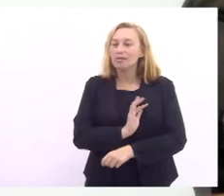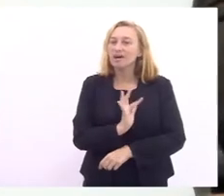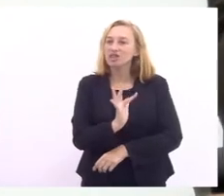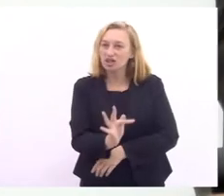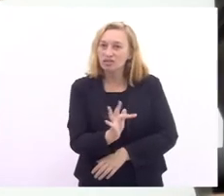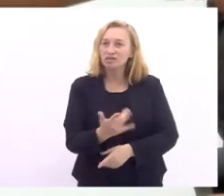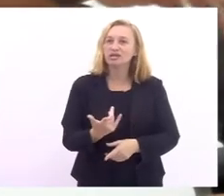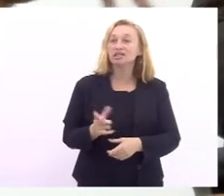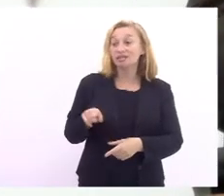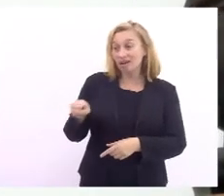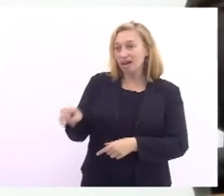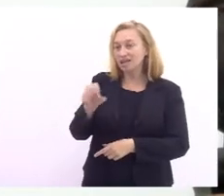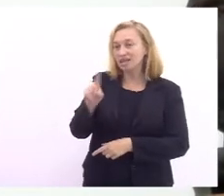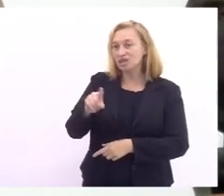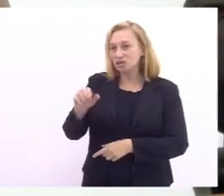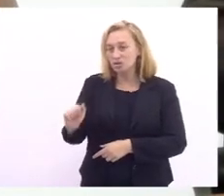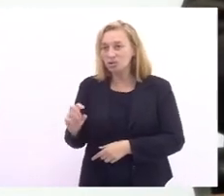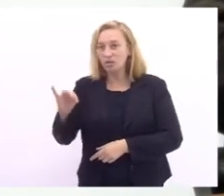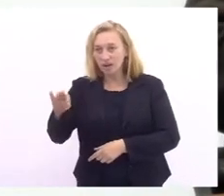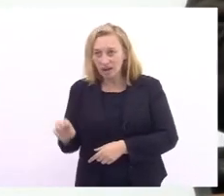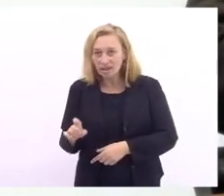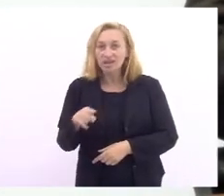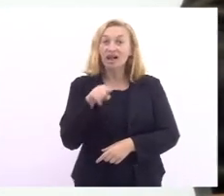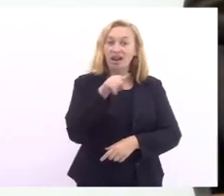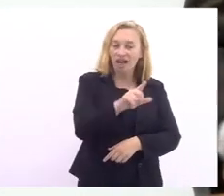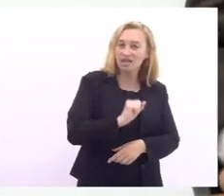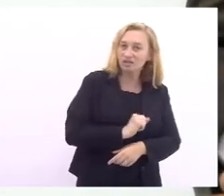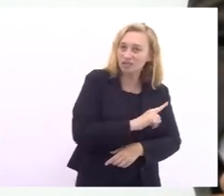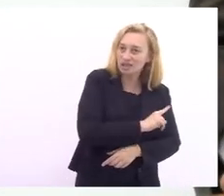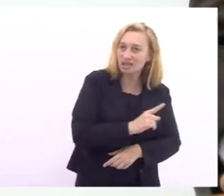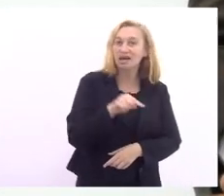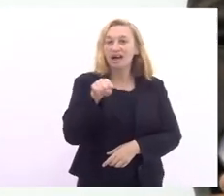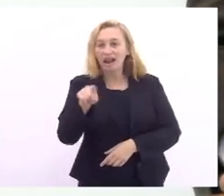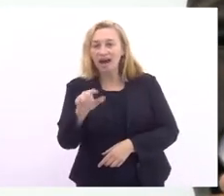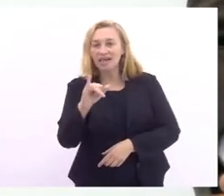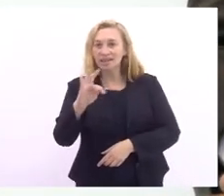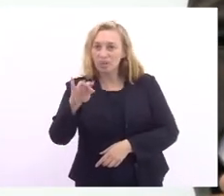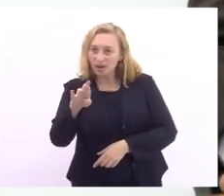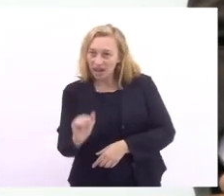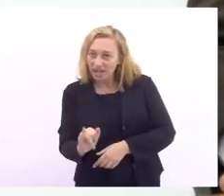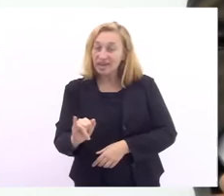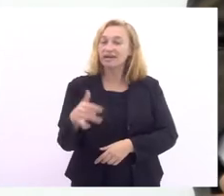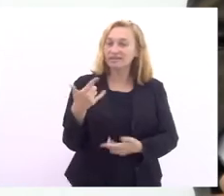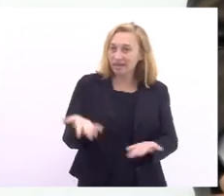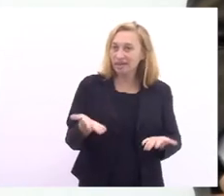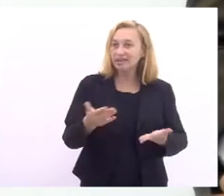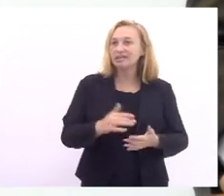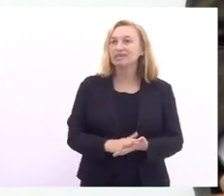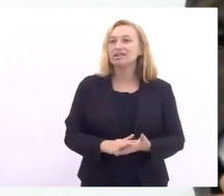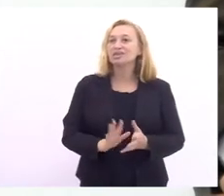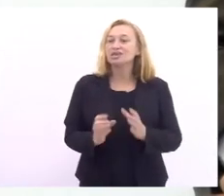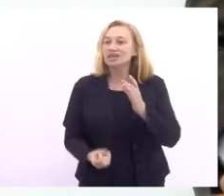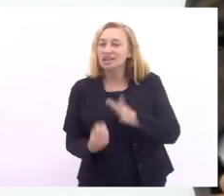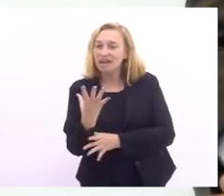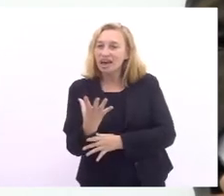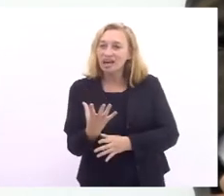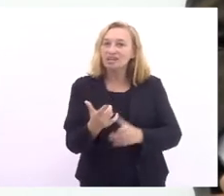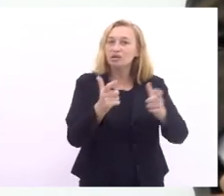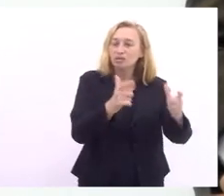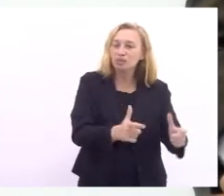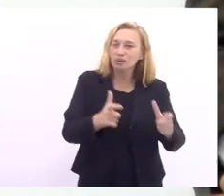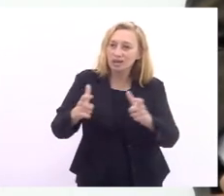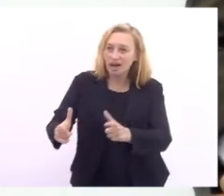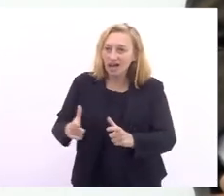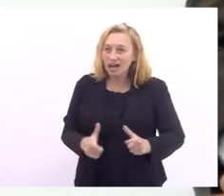Fluminense lá na zona oeste profunda lá em São Gonçalo lá em Itaboraí né constituída agendas